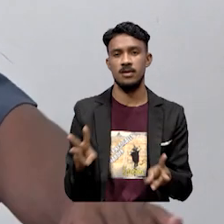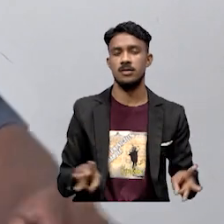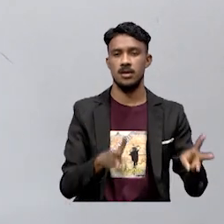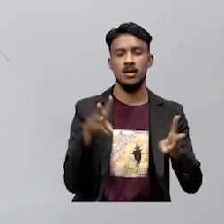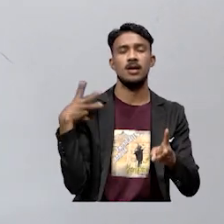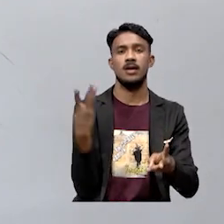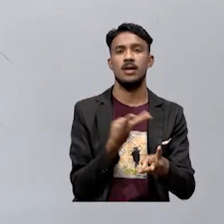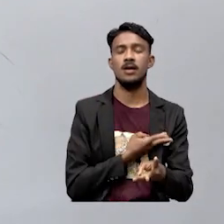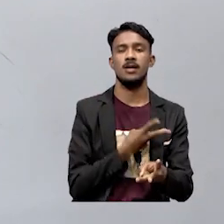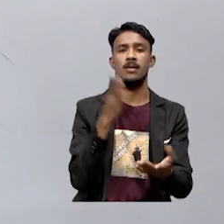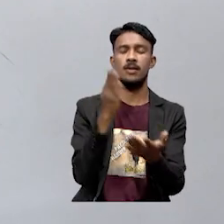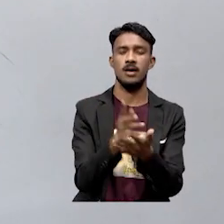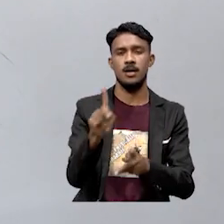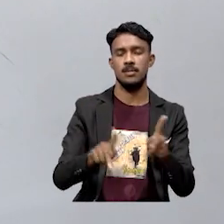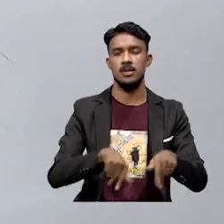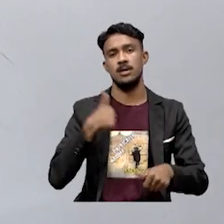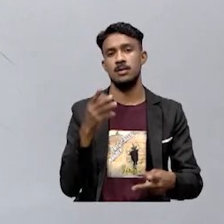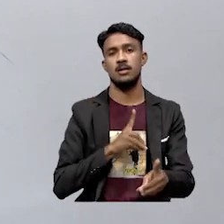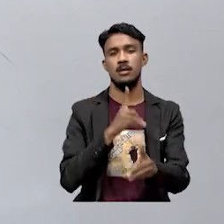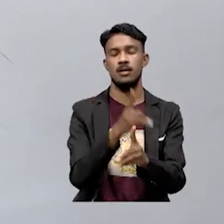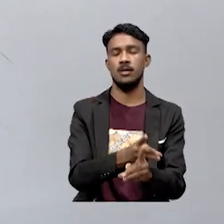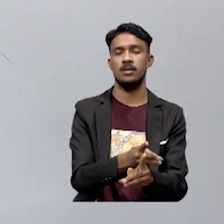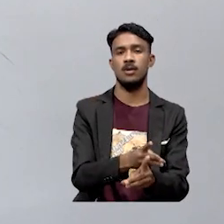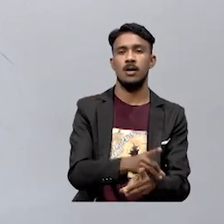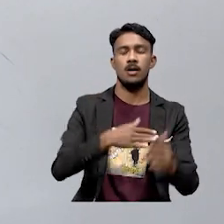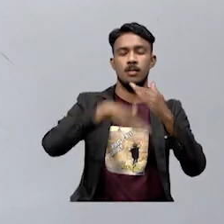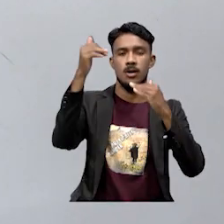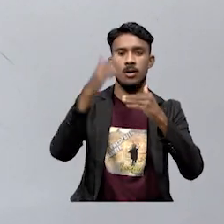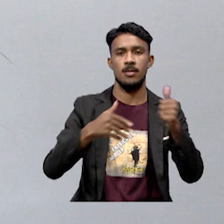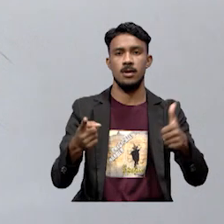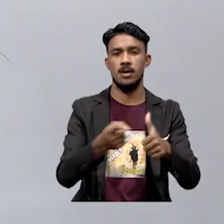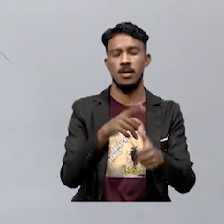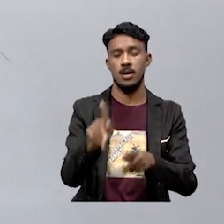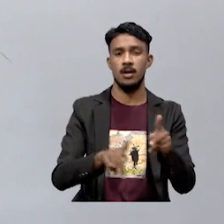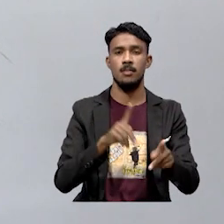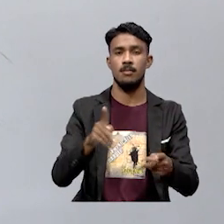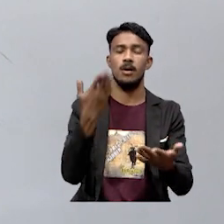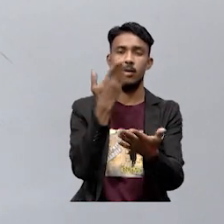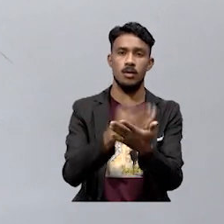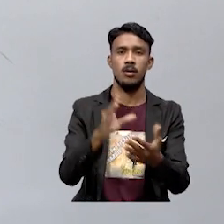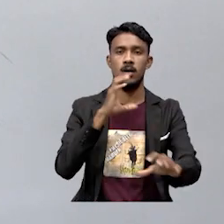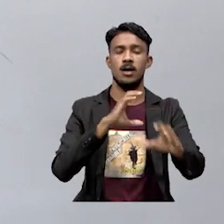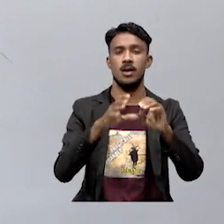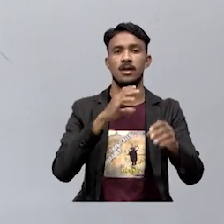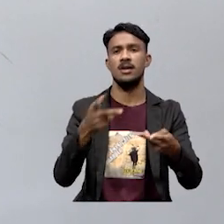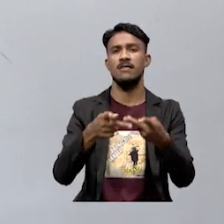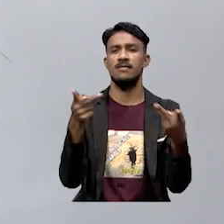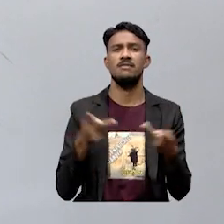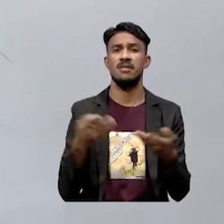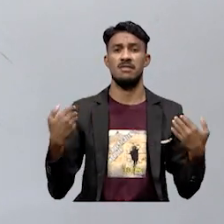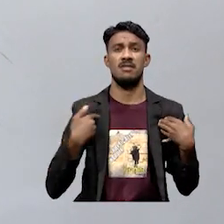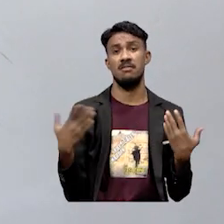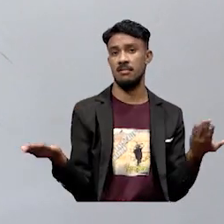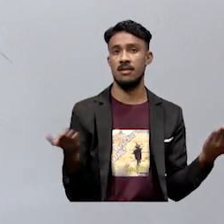ema desilu kuna diritu problema ma lolosi ta hare ulu kuan ema ola kareta ne hare le pati ya galai